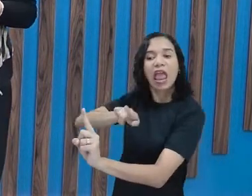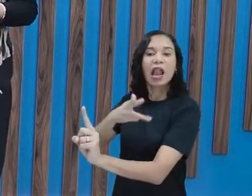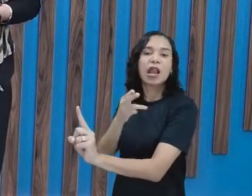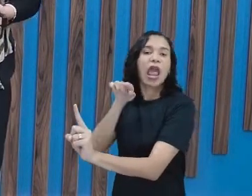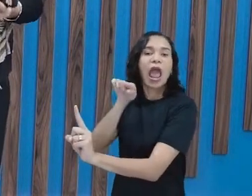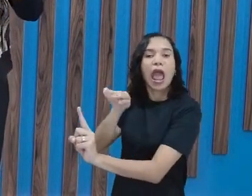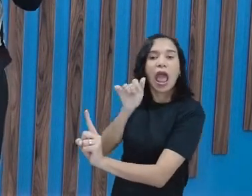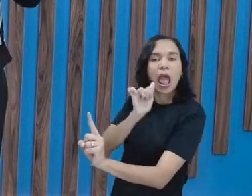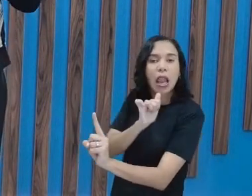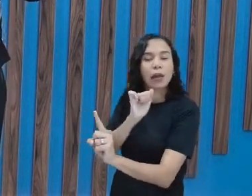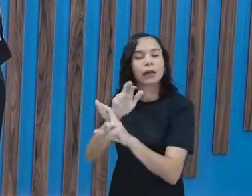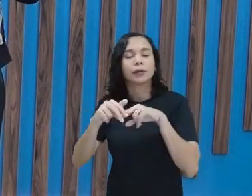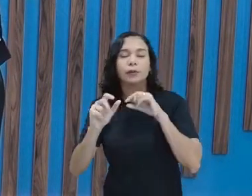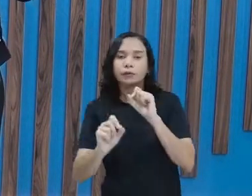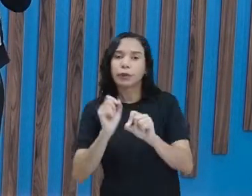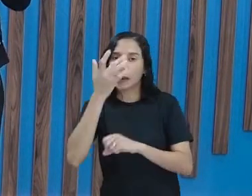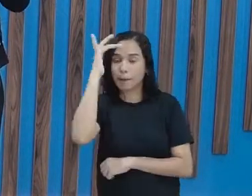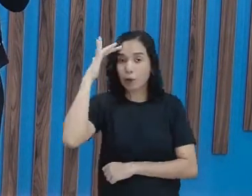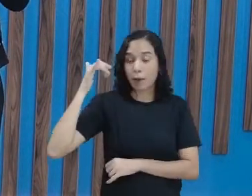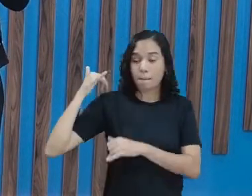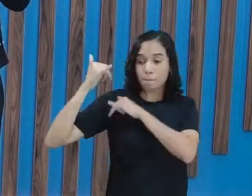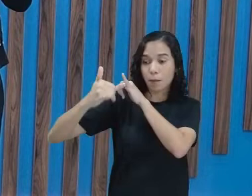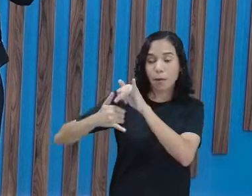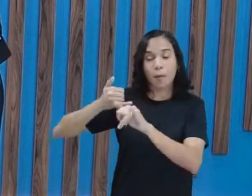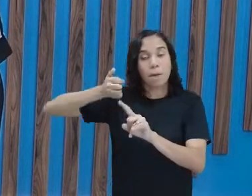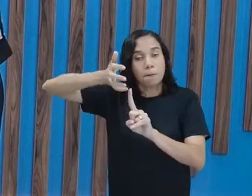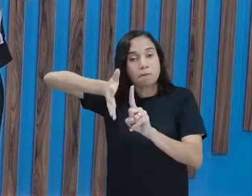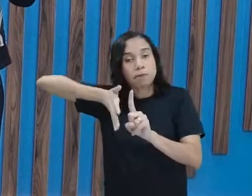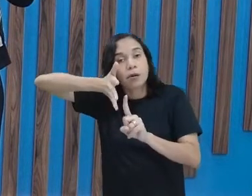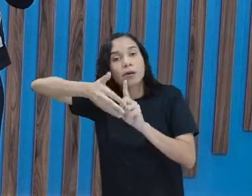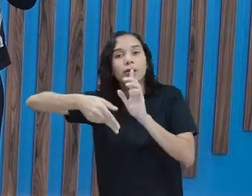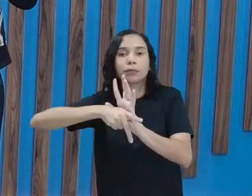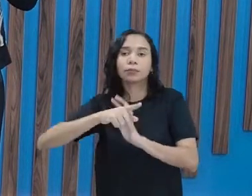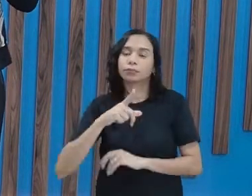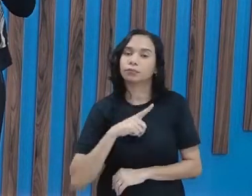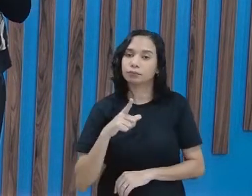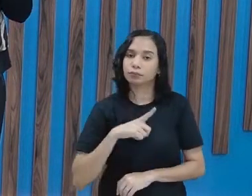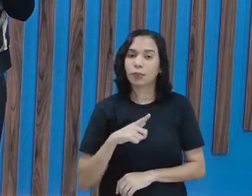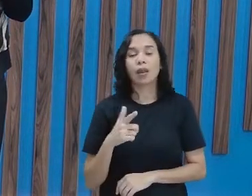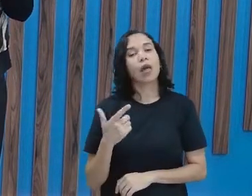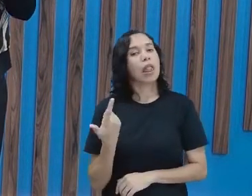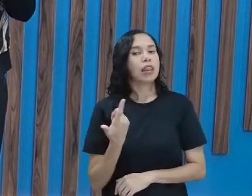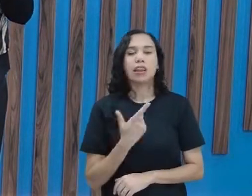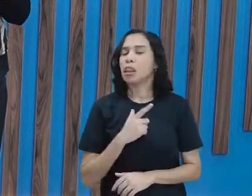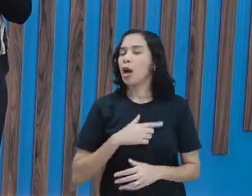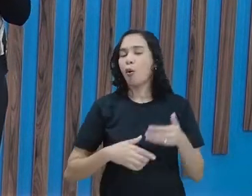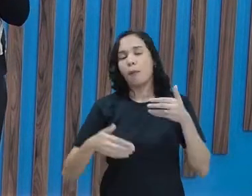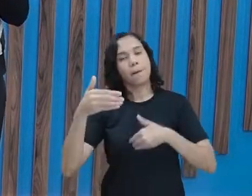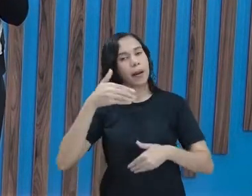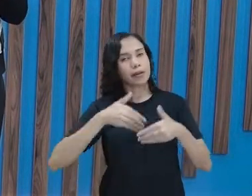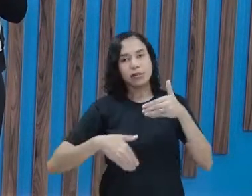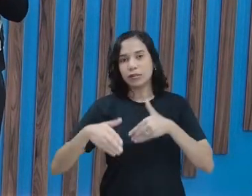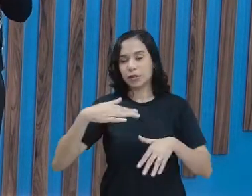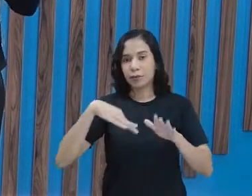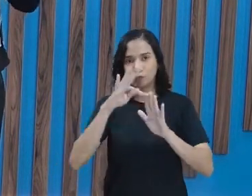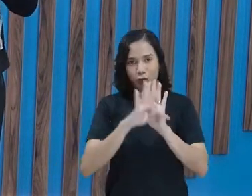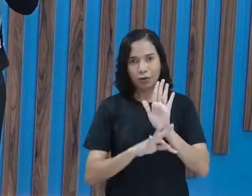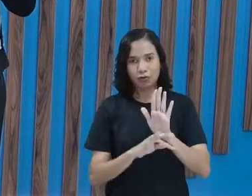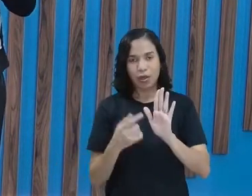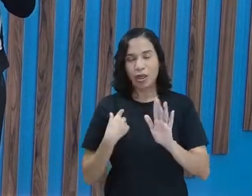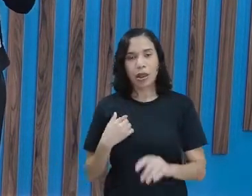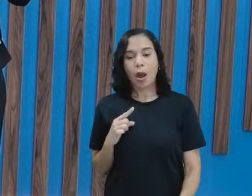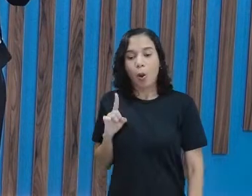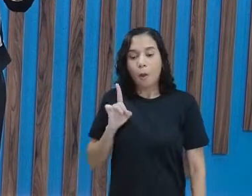isso? Porque quem está contando a fábula, o narrador, ele não participa da história. Por ele